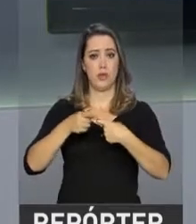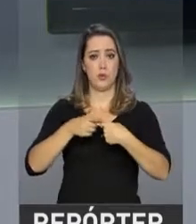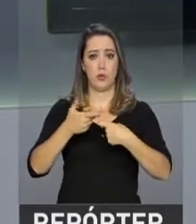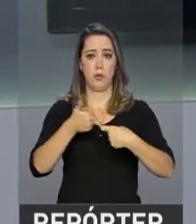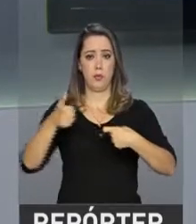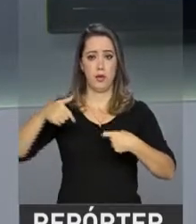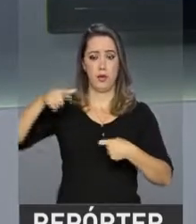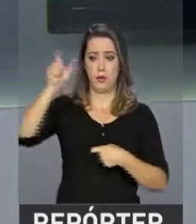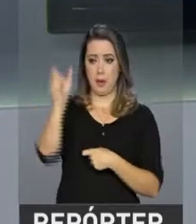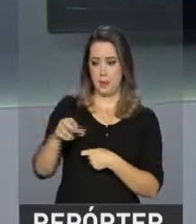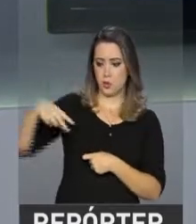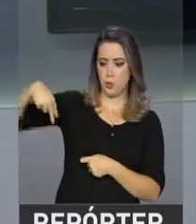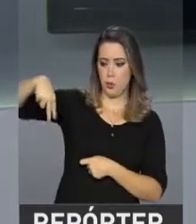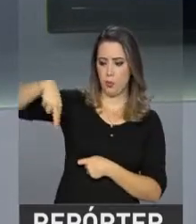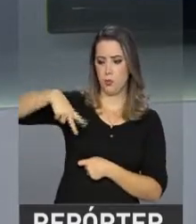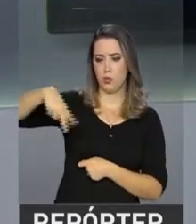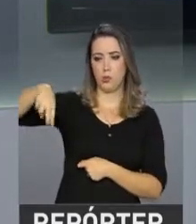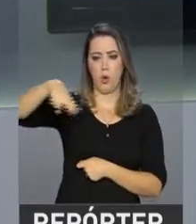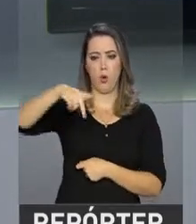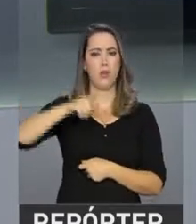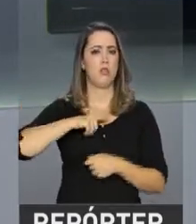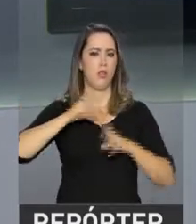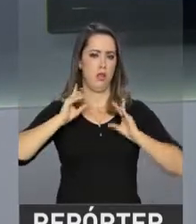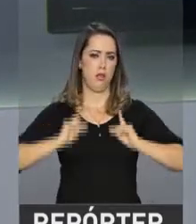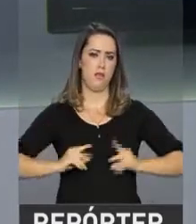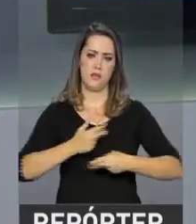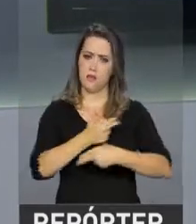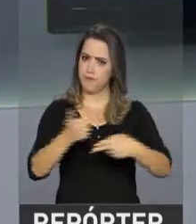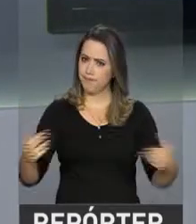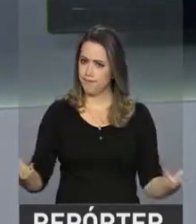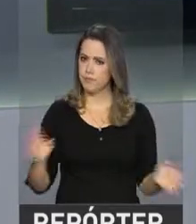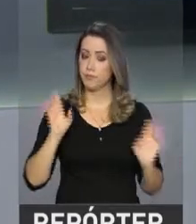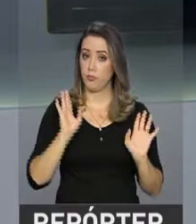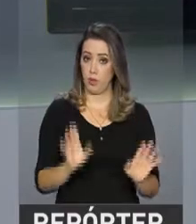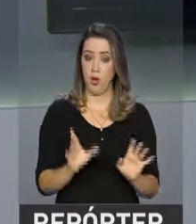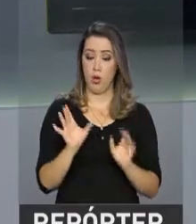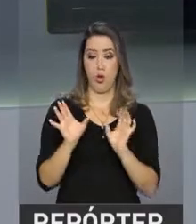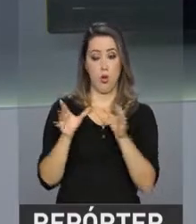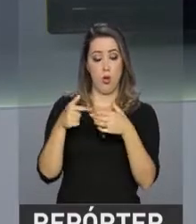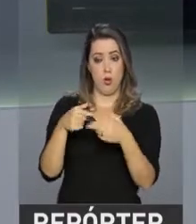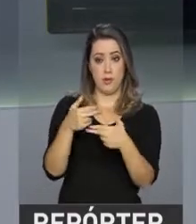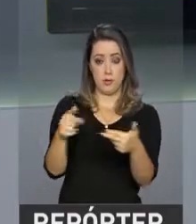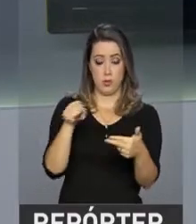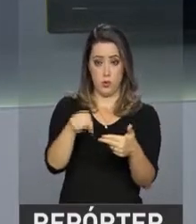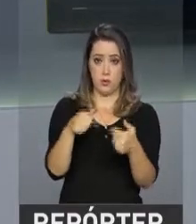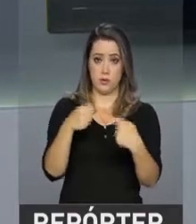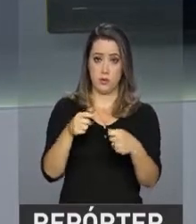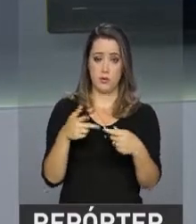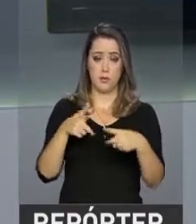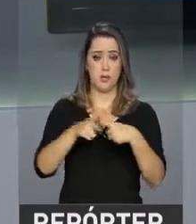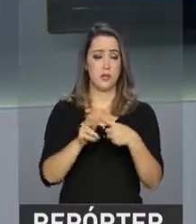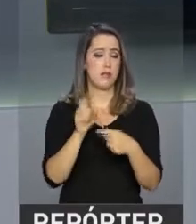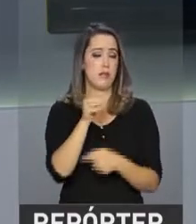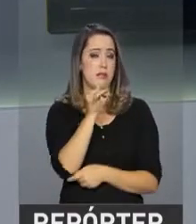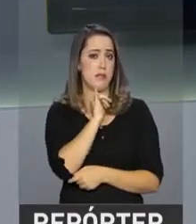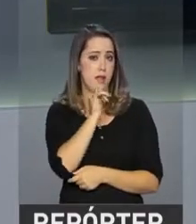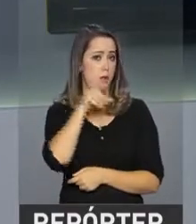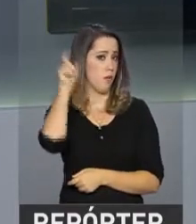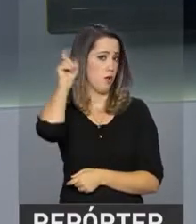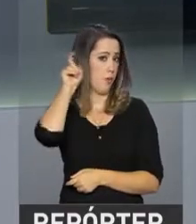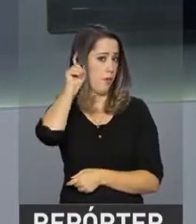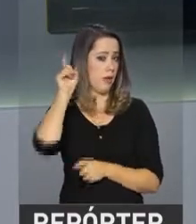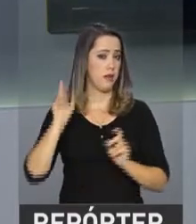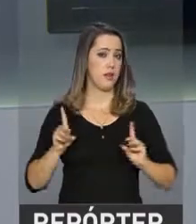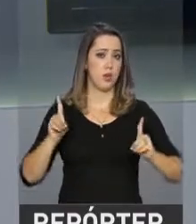e autonomia de pessoas com algum tipo de deficiência muitos desses equipamentos como aparelhos auditivos cadeiras de